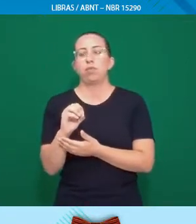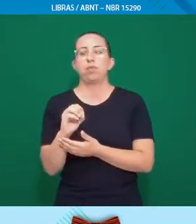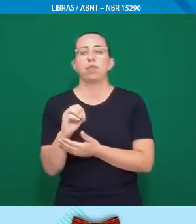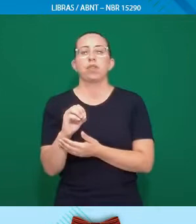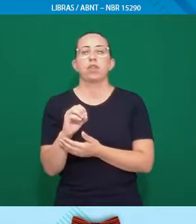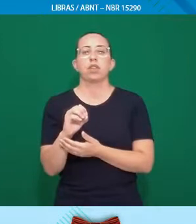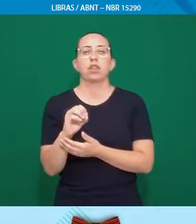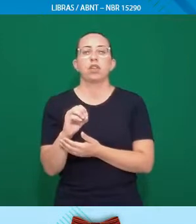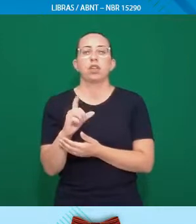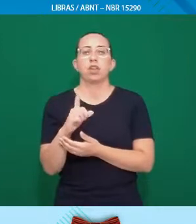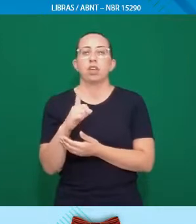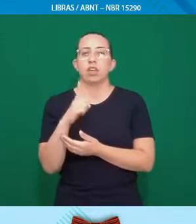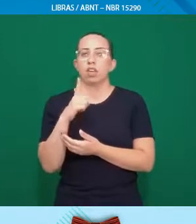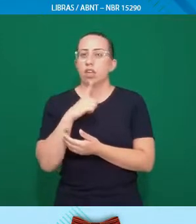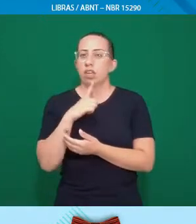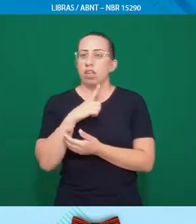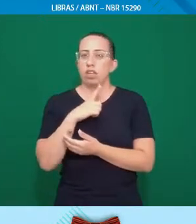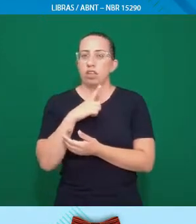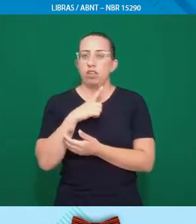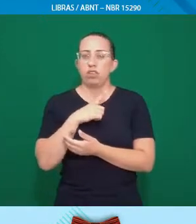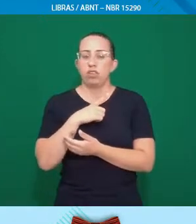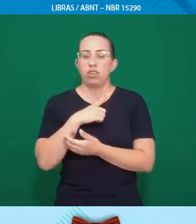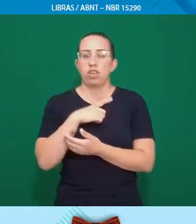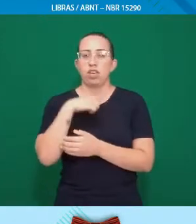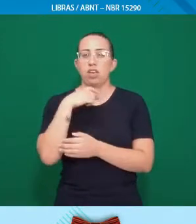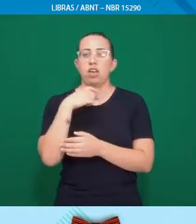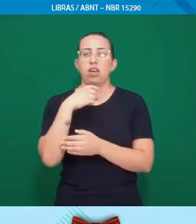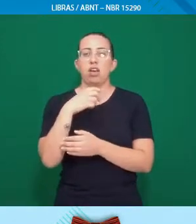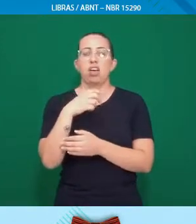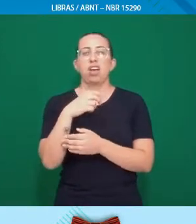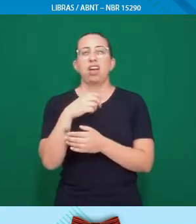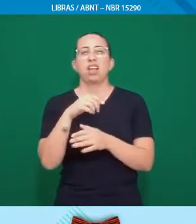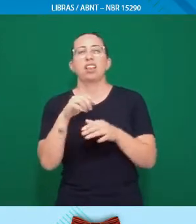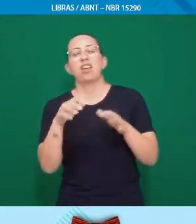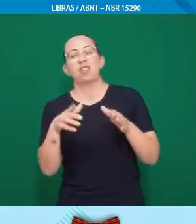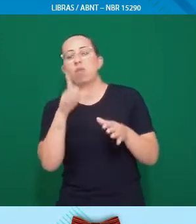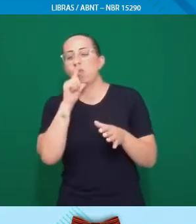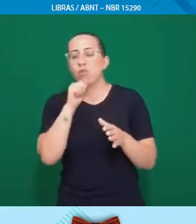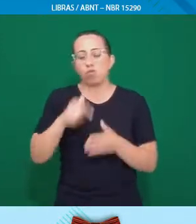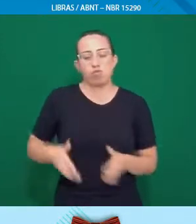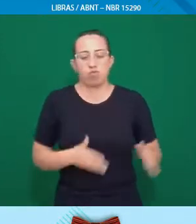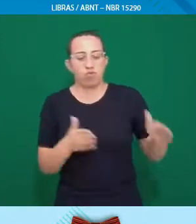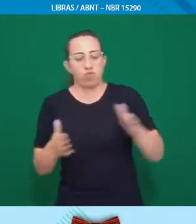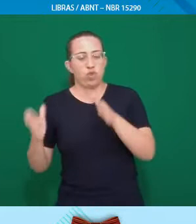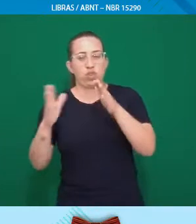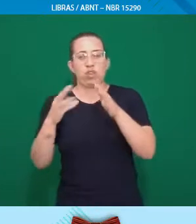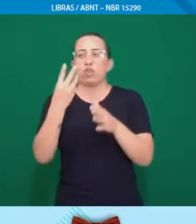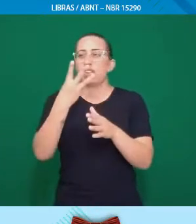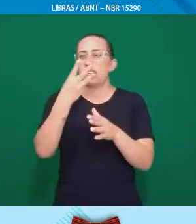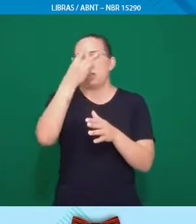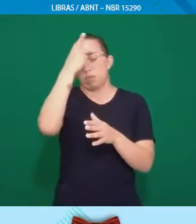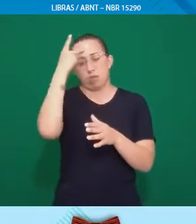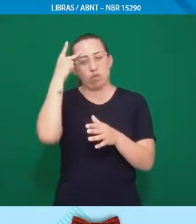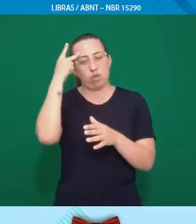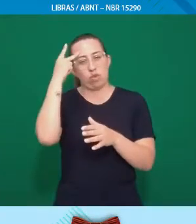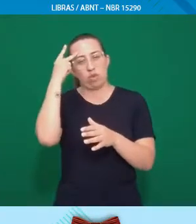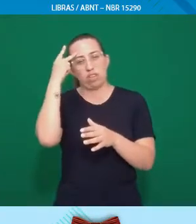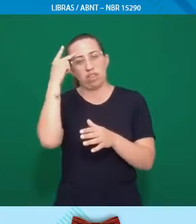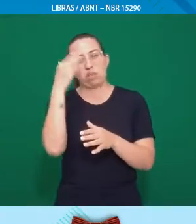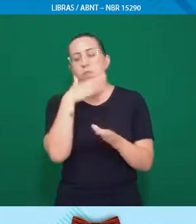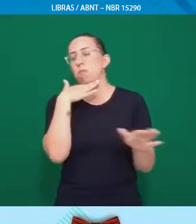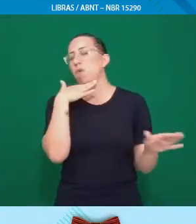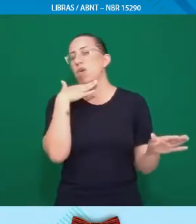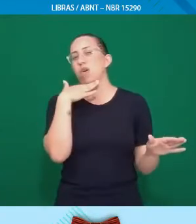estavam se afogando na Represa do Rio Canoas na localidade de Palmira interior de Campos Novos o senhor Cláudio